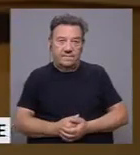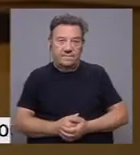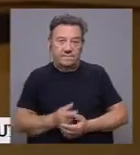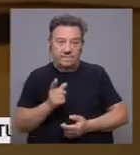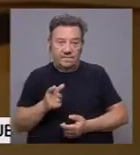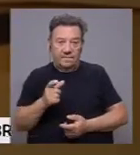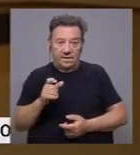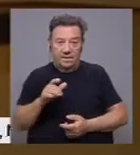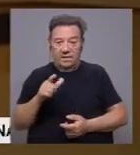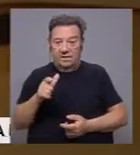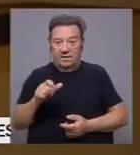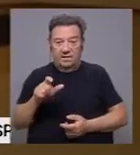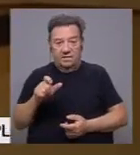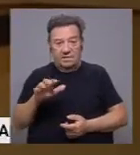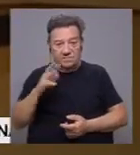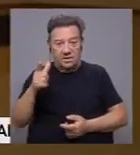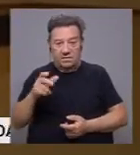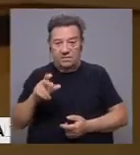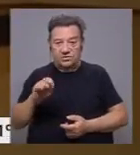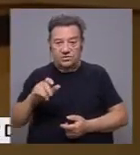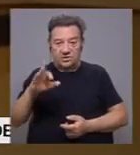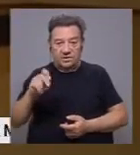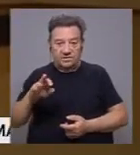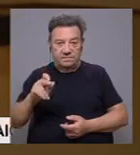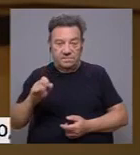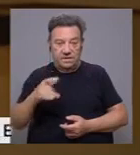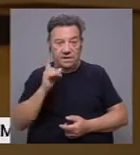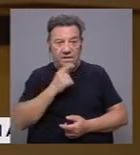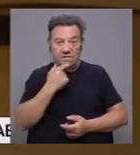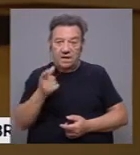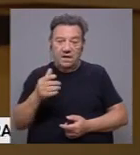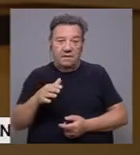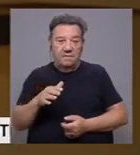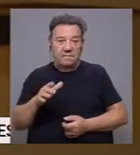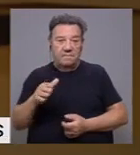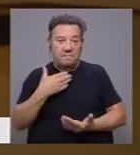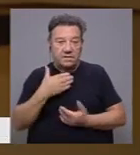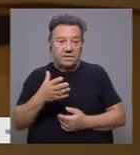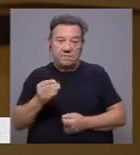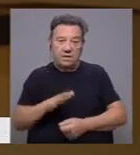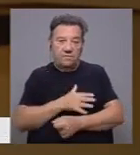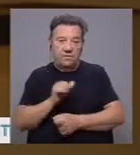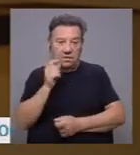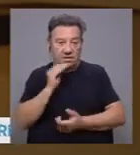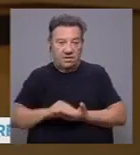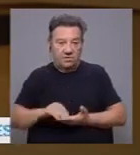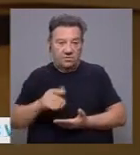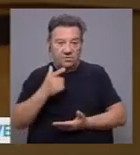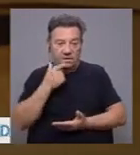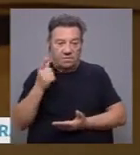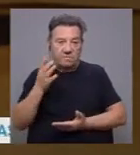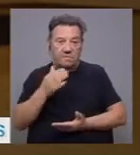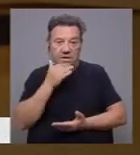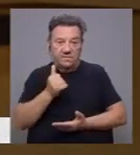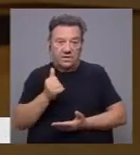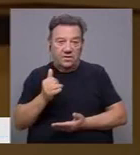Da Tempestade, de William Shakespeare, Ana Luísa Amaral dizia ser a peça mais poética do dramaturgo inglês, uma das mais